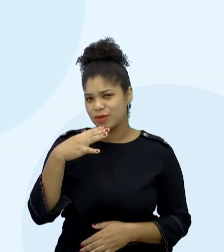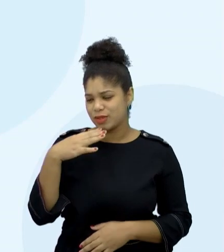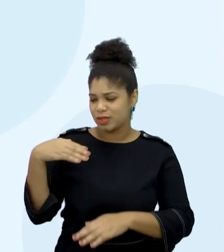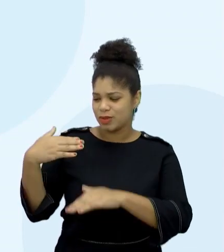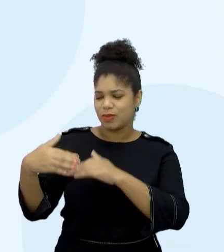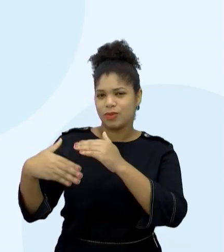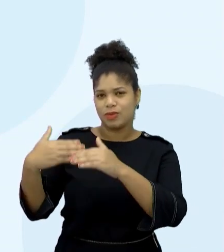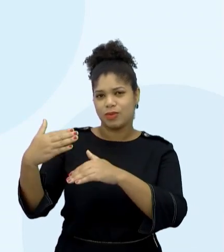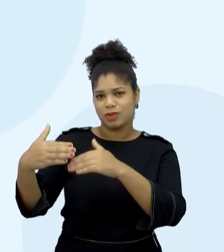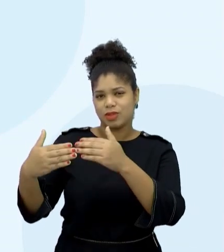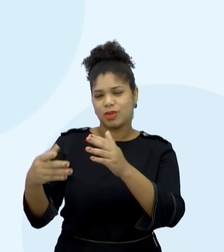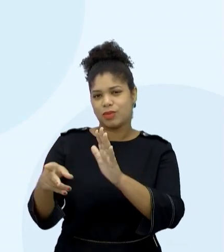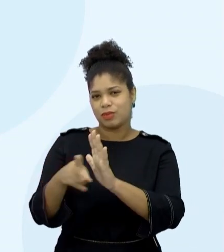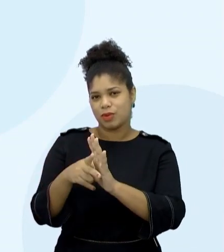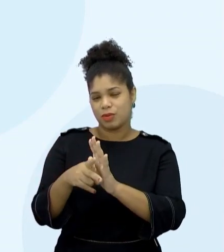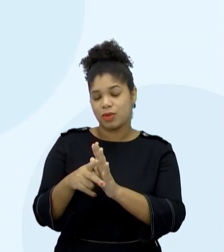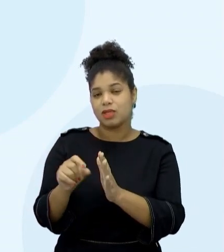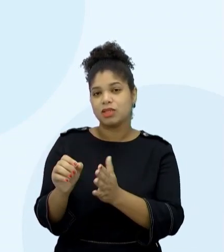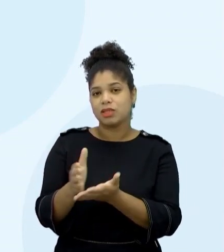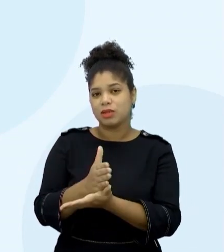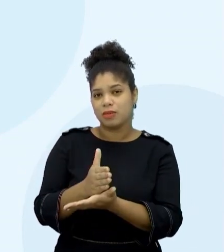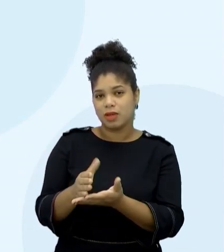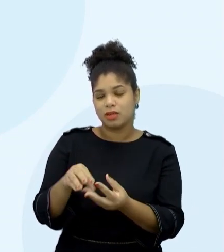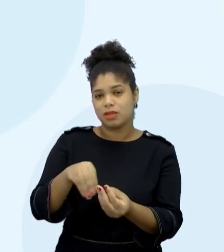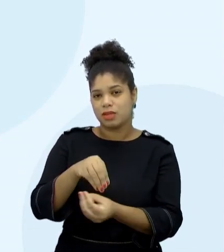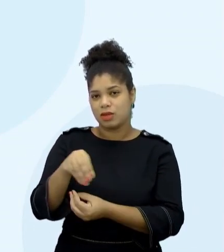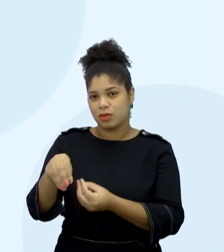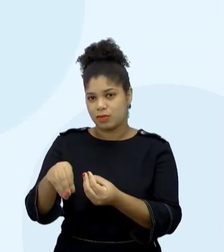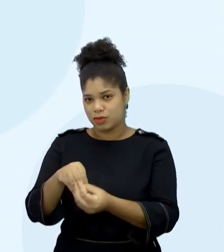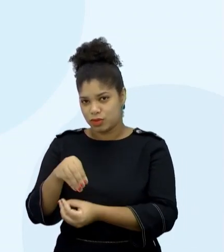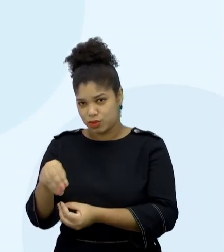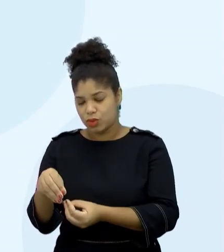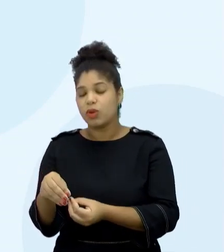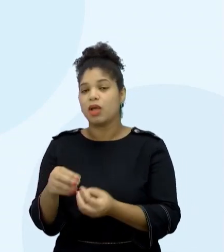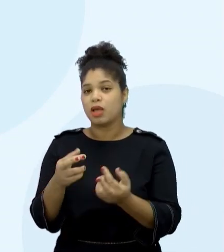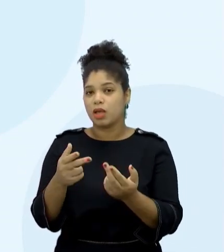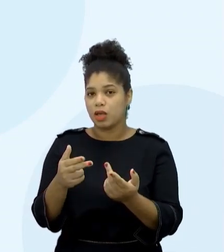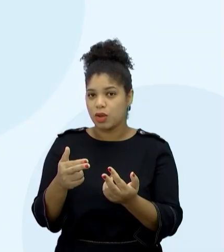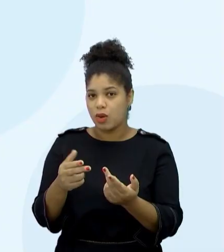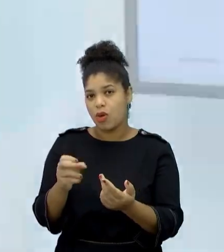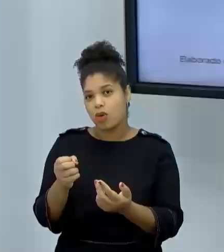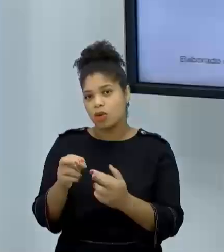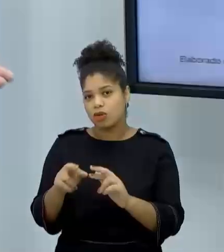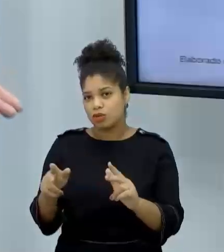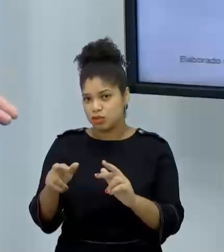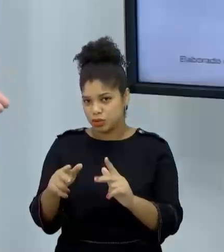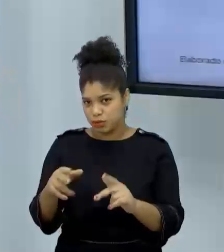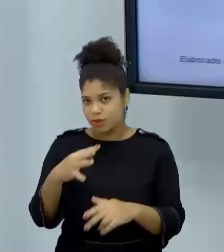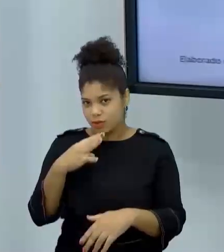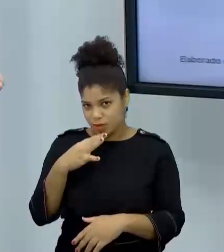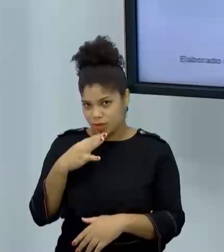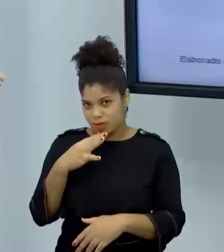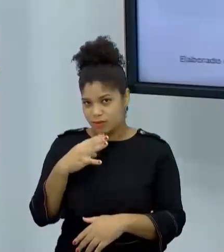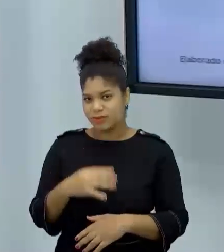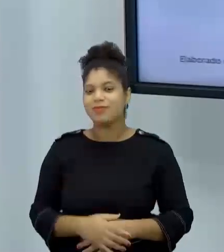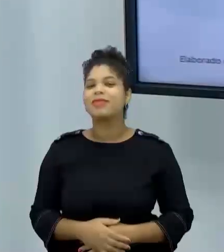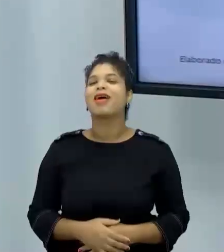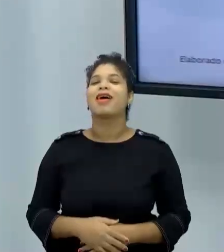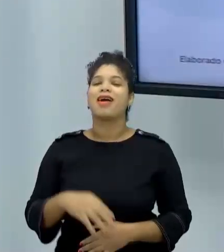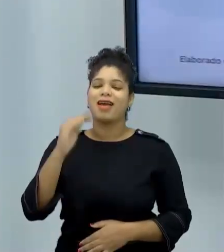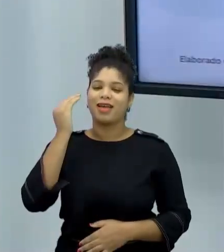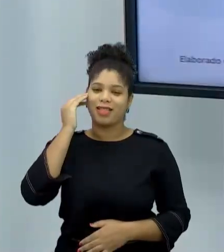processo de separação de misturas heterogêneas? Agora, então, está